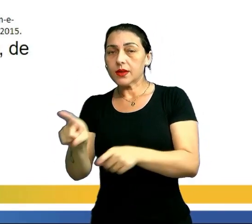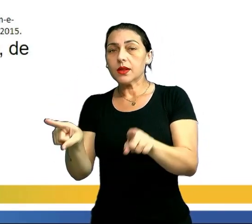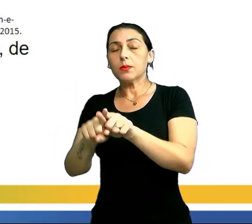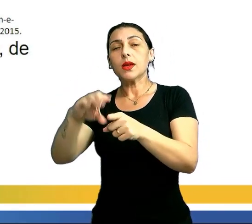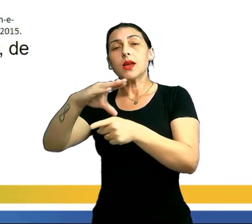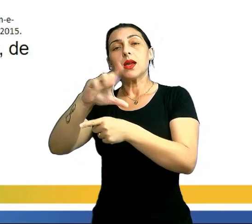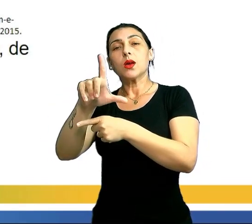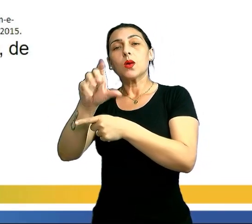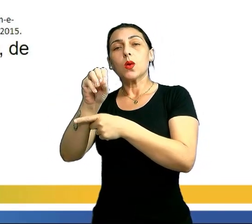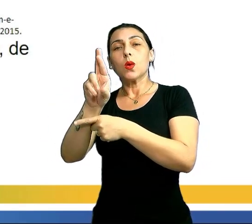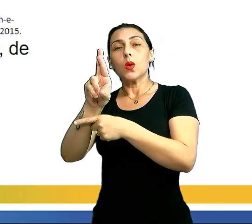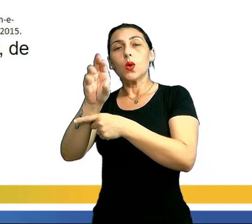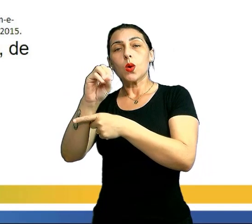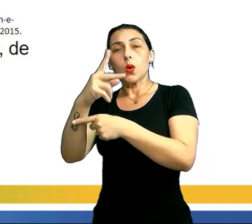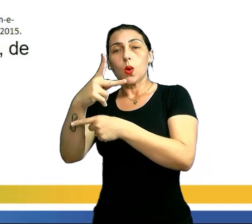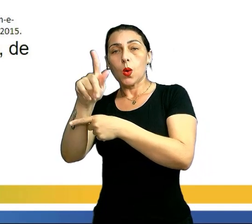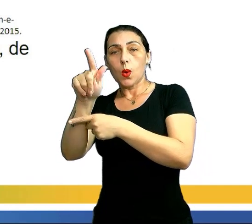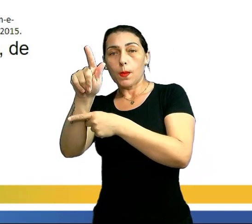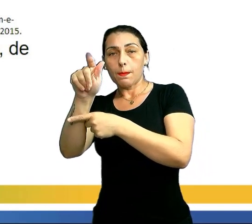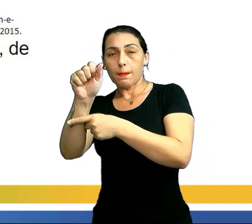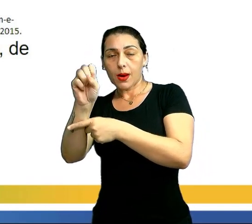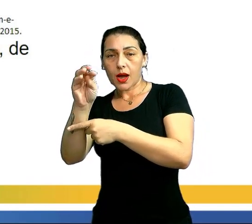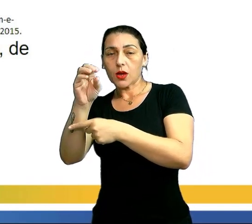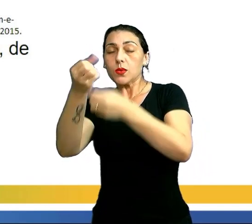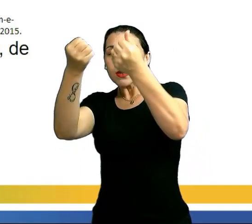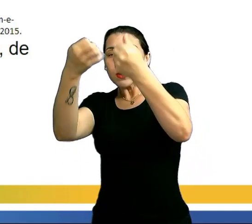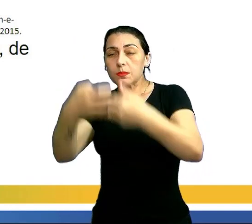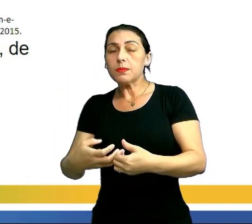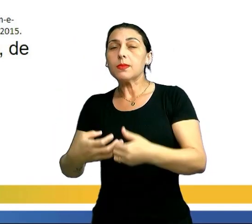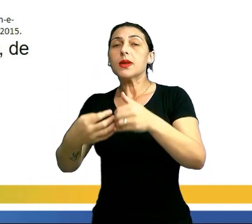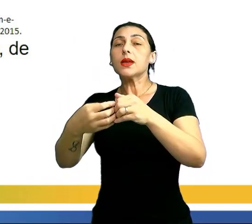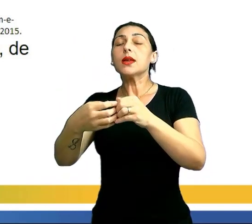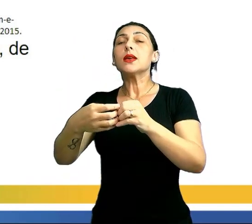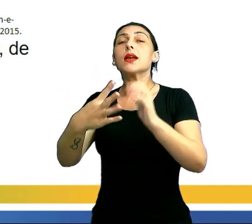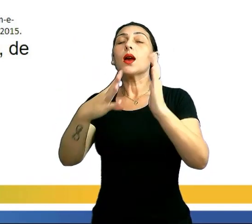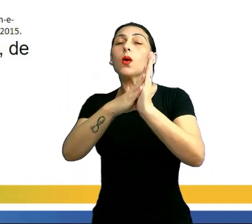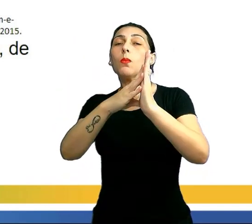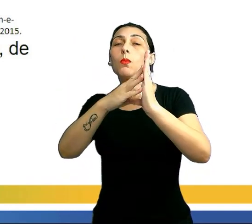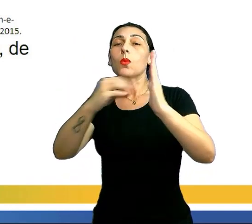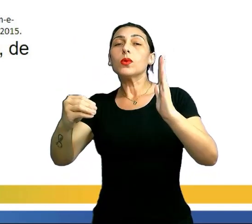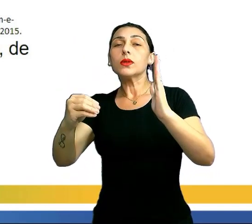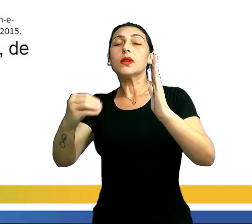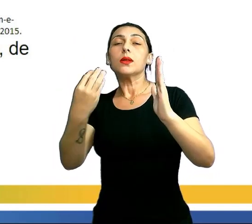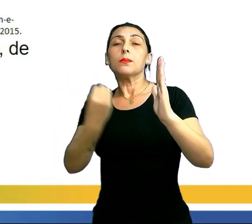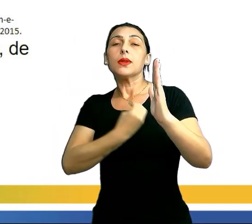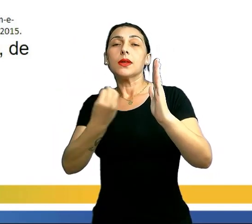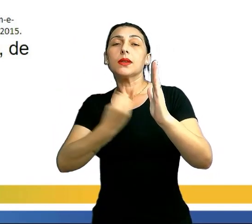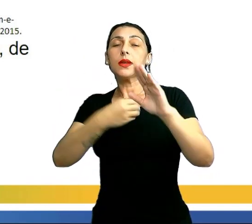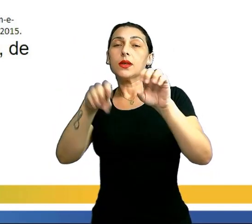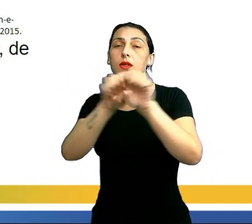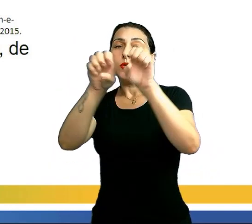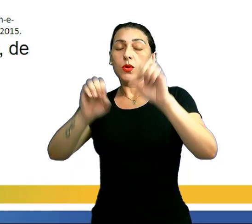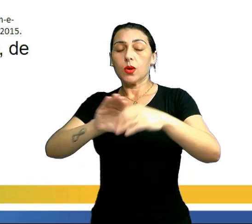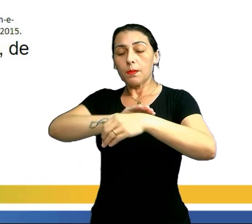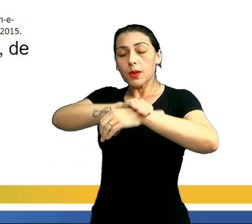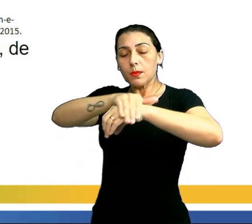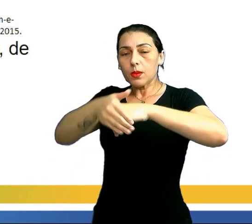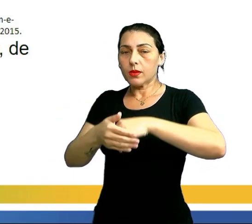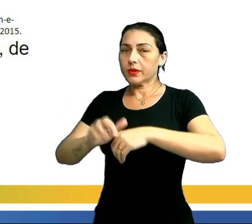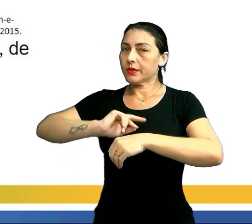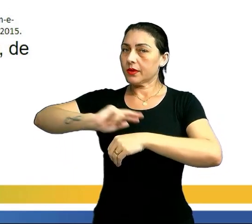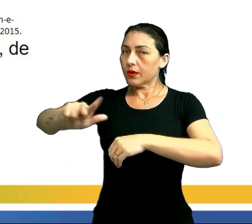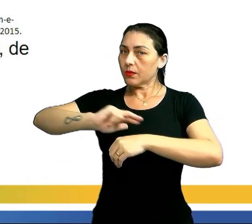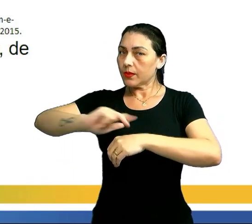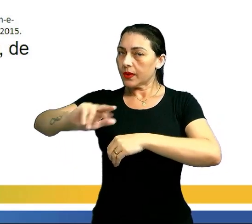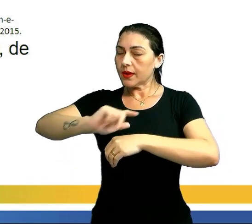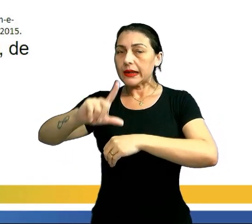Esse modelo explica a presença nos cloroplastos e mitocôndrias de Estruturas membranosas? Não. A